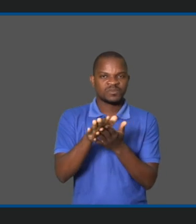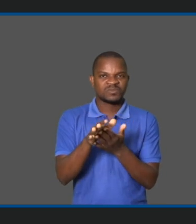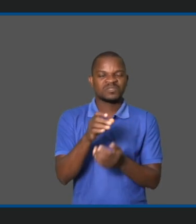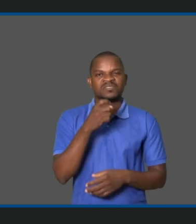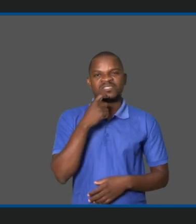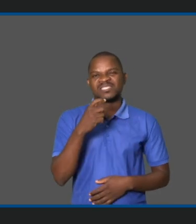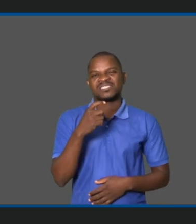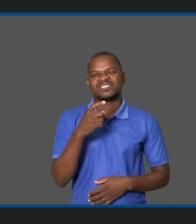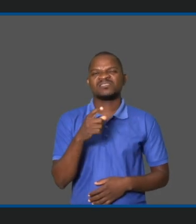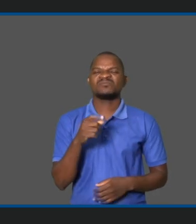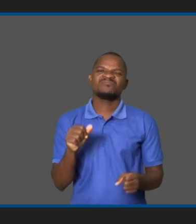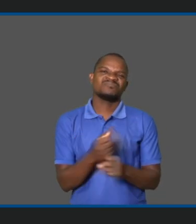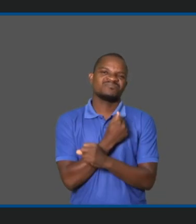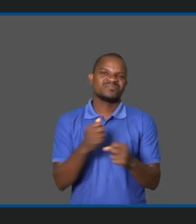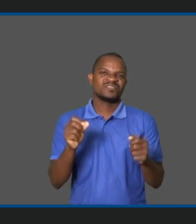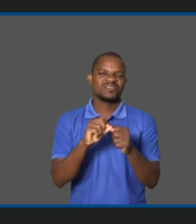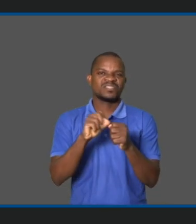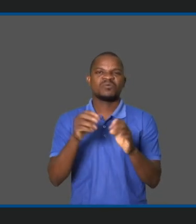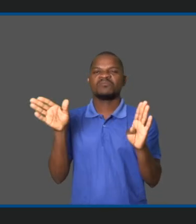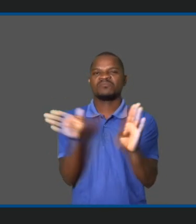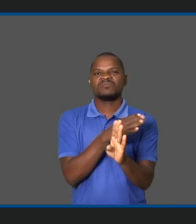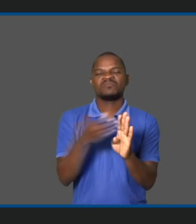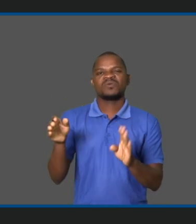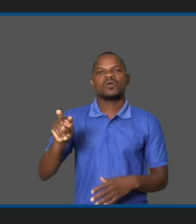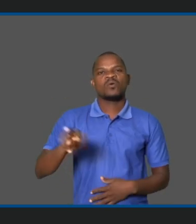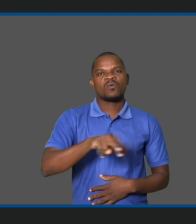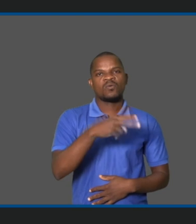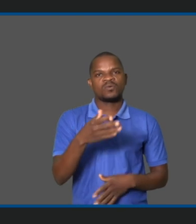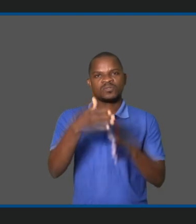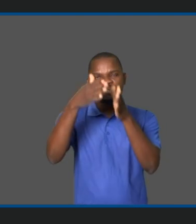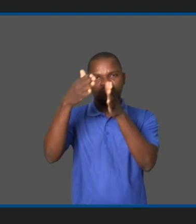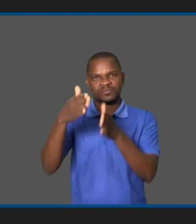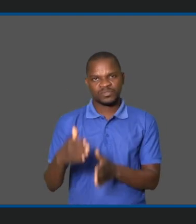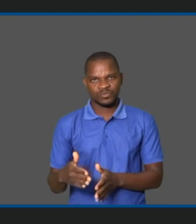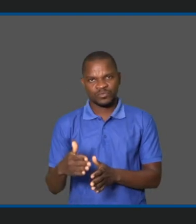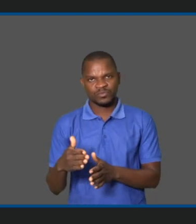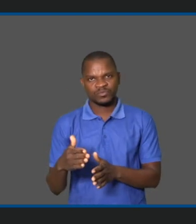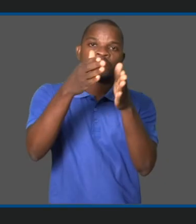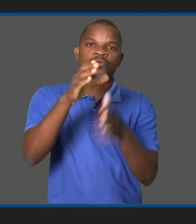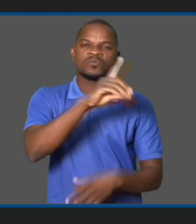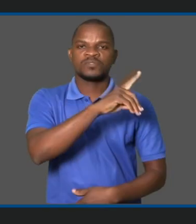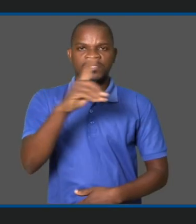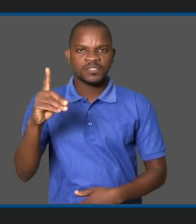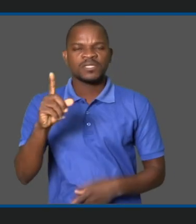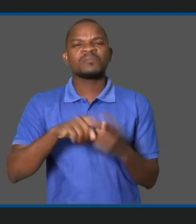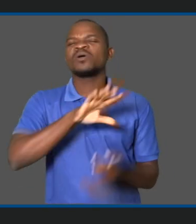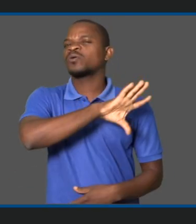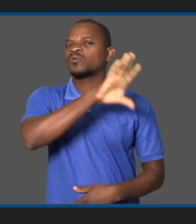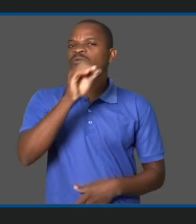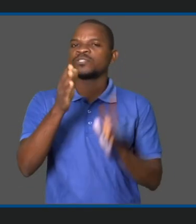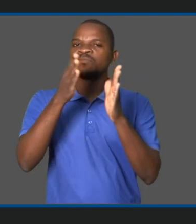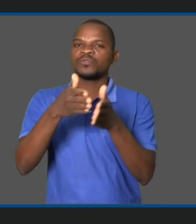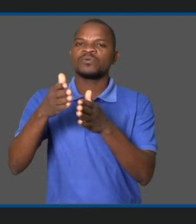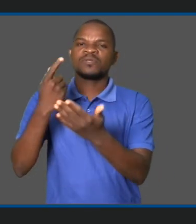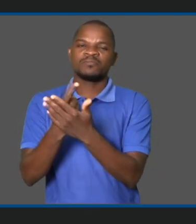num período de emergência, apelar a todos, exclusivamente às pessoas com deficiência, que fiquem em casa, sair mesmo de extrema